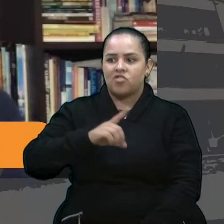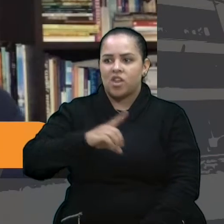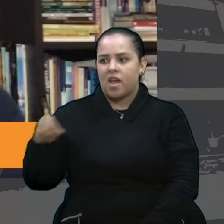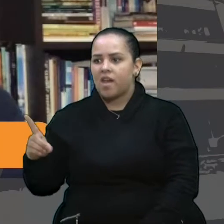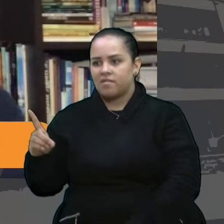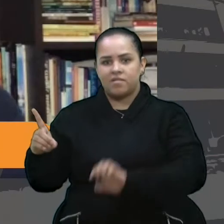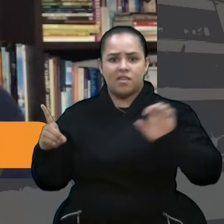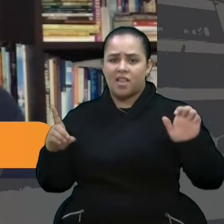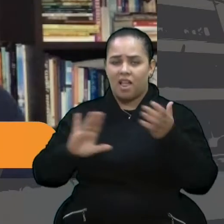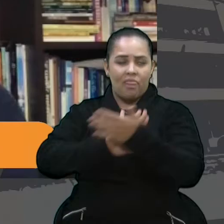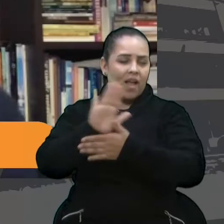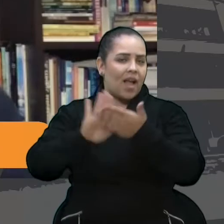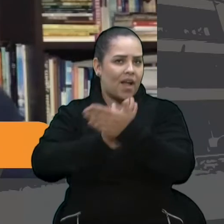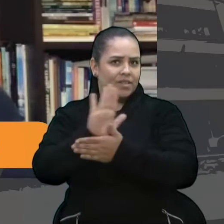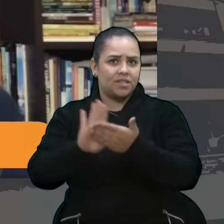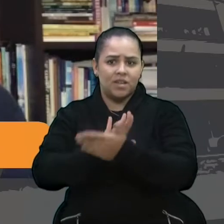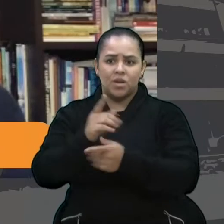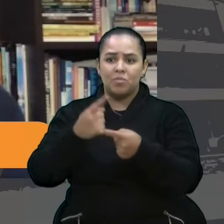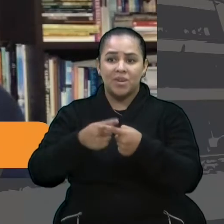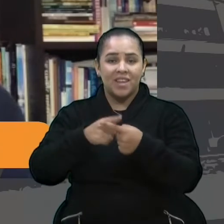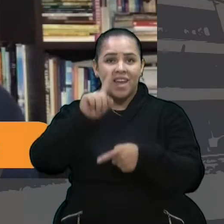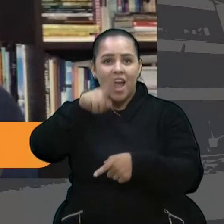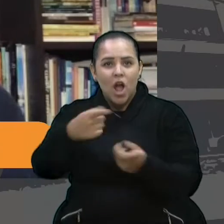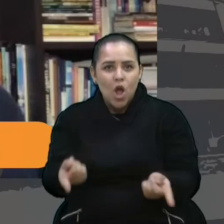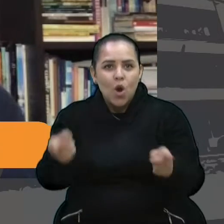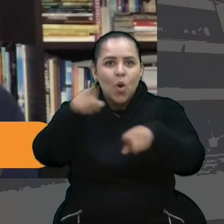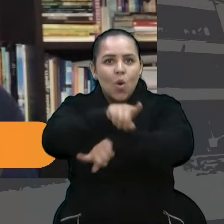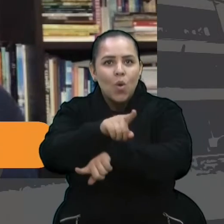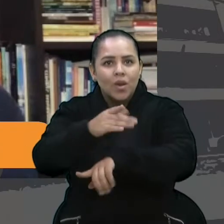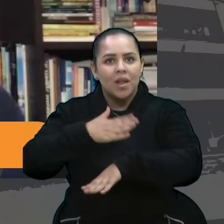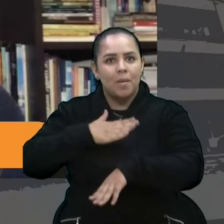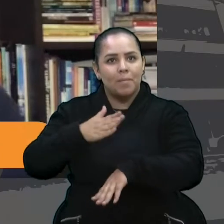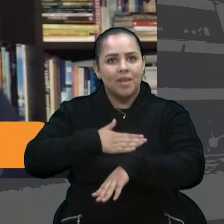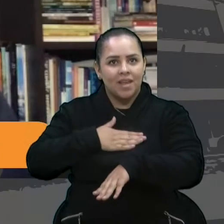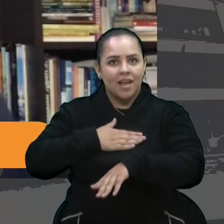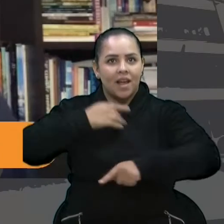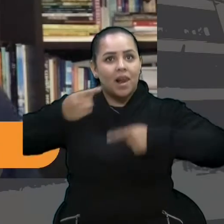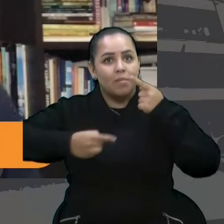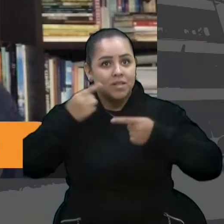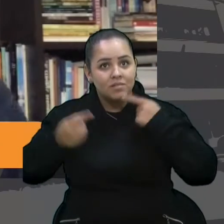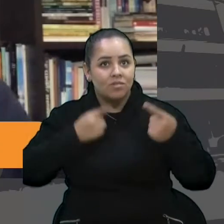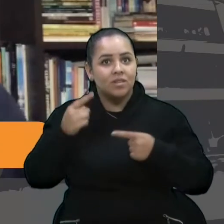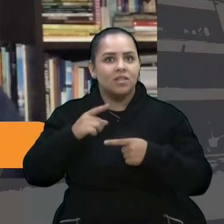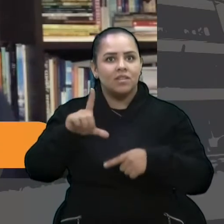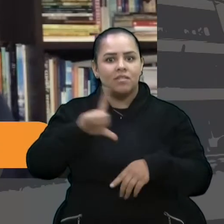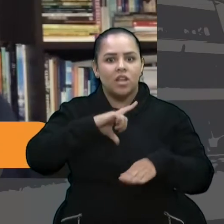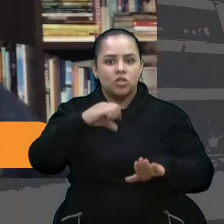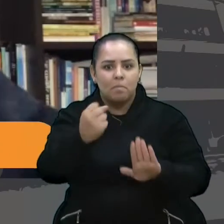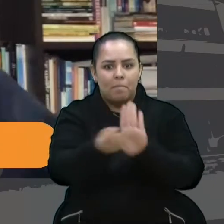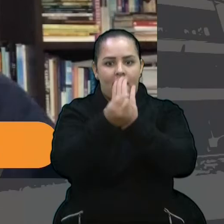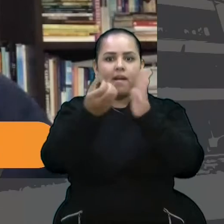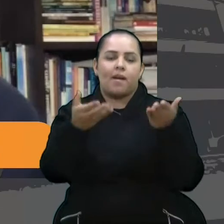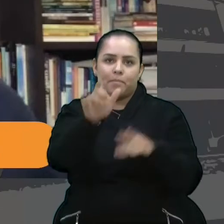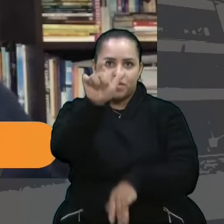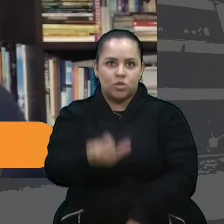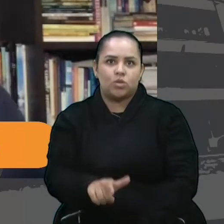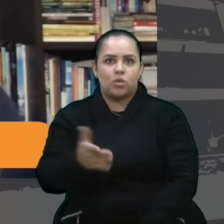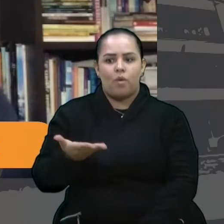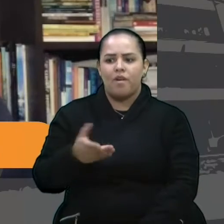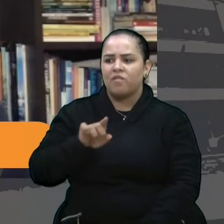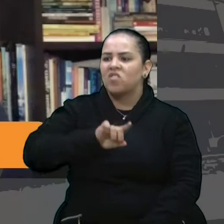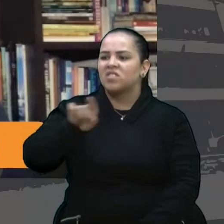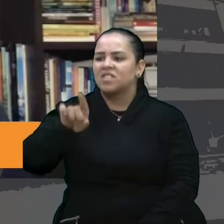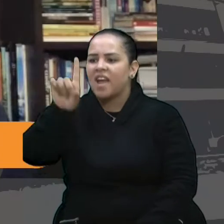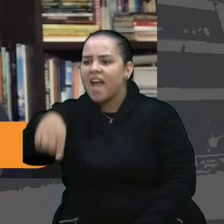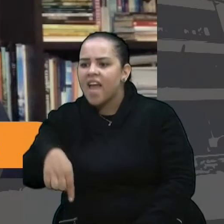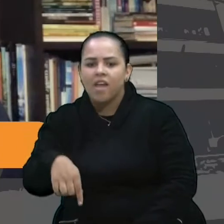nenhuma, porque isso contrariaria, né, a minha crítica que eu faço a essa mania de carimbar as pessoas. Você é isso, você é aquilo. Meu